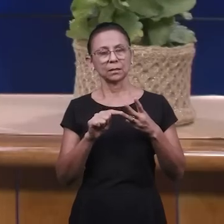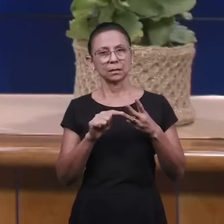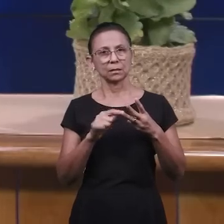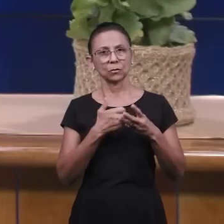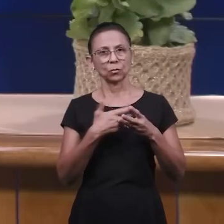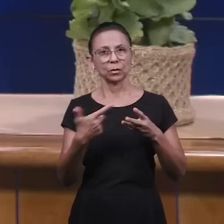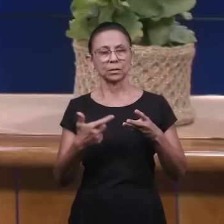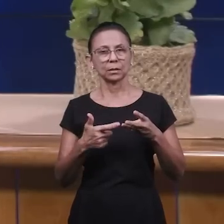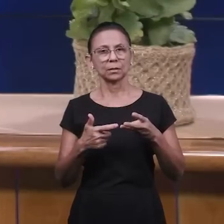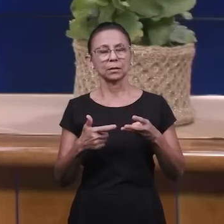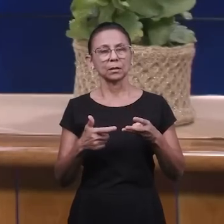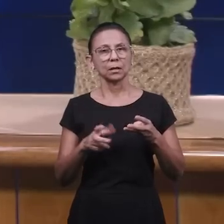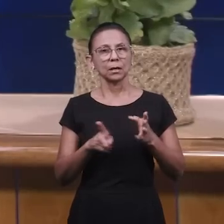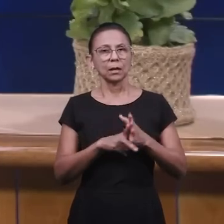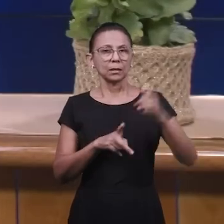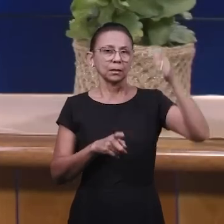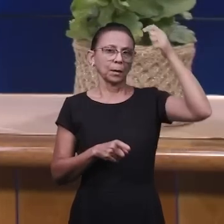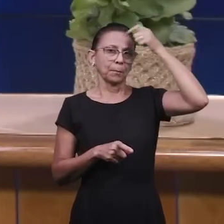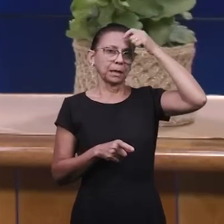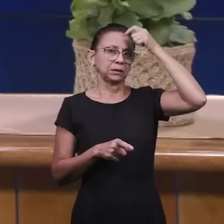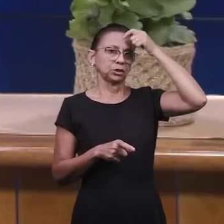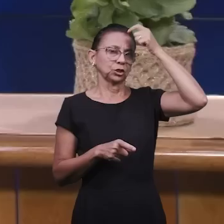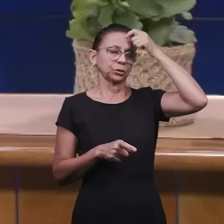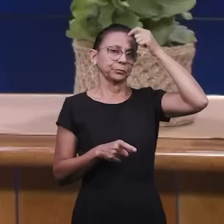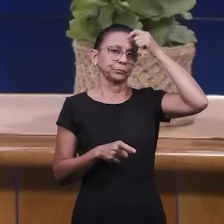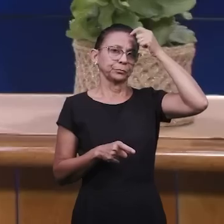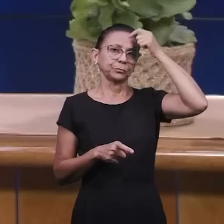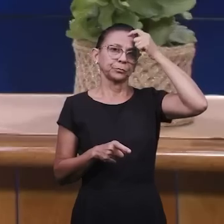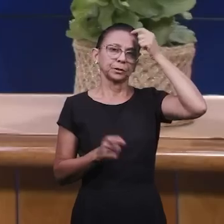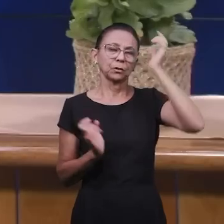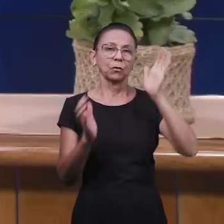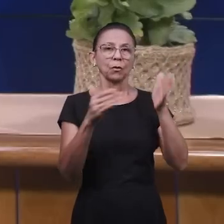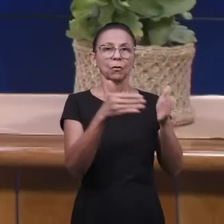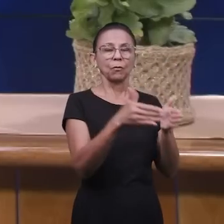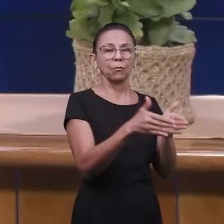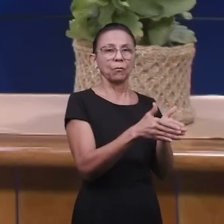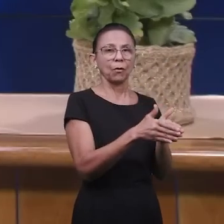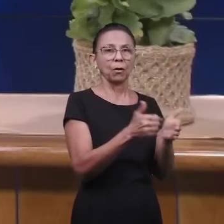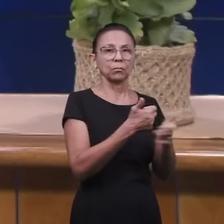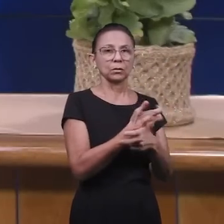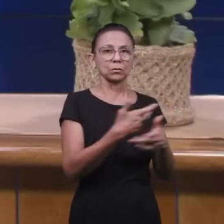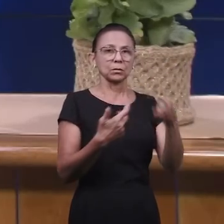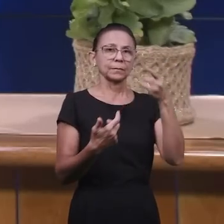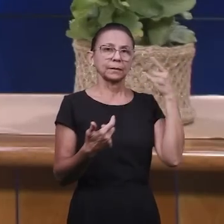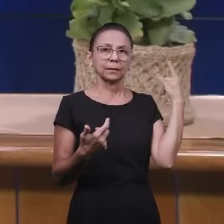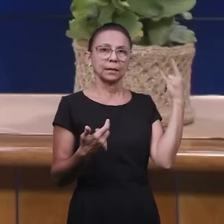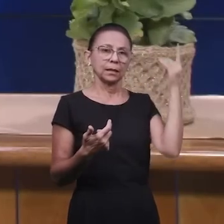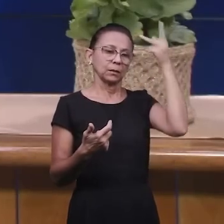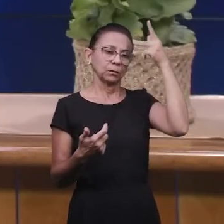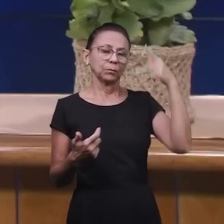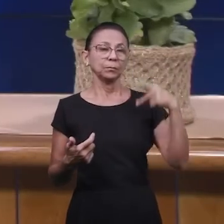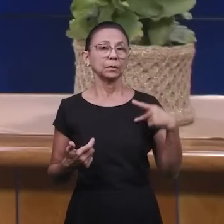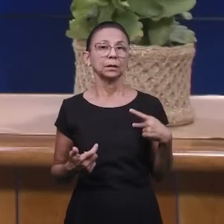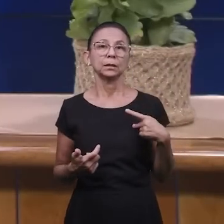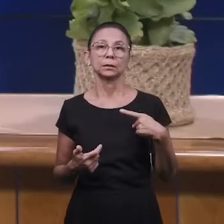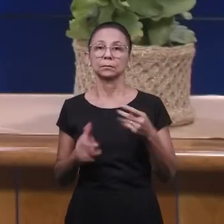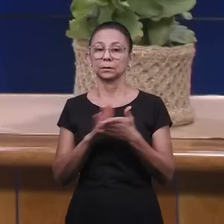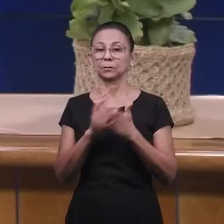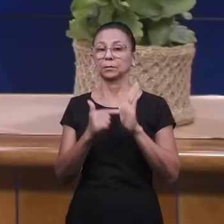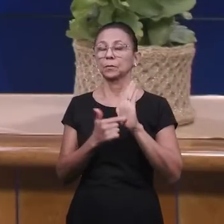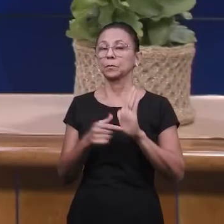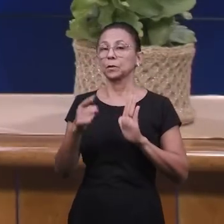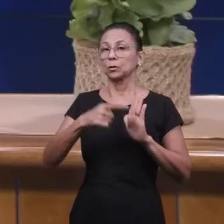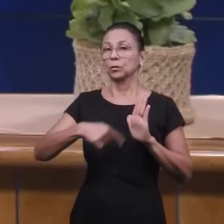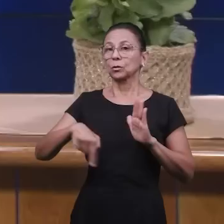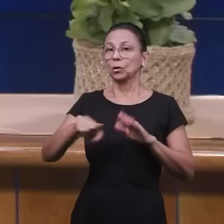de todas as criaturas. Então vamos seguir. O que a palavra de Deus fala dos eleitos? Quem são os eleitos? Foram